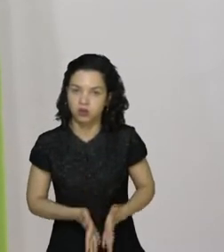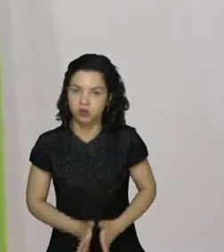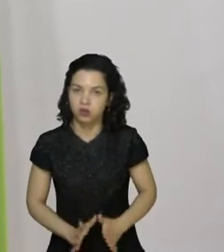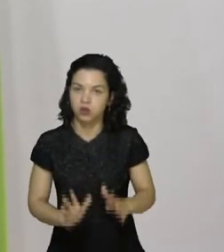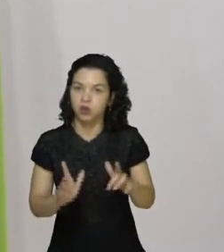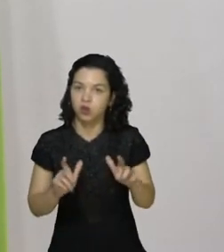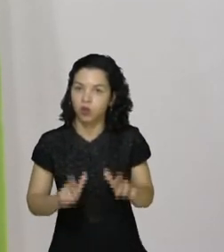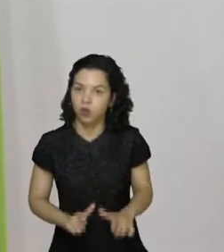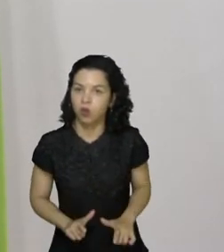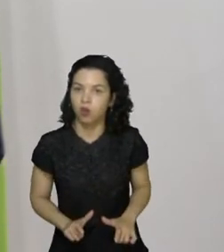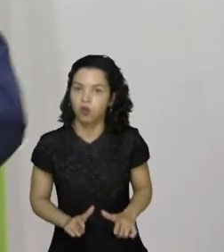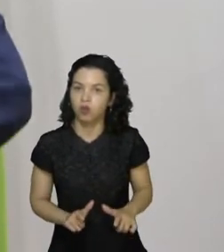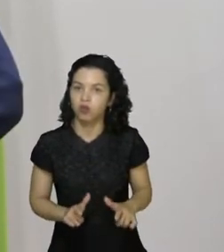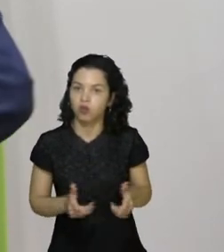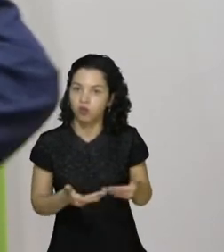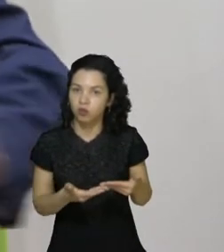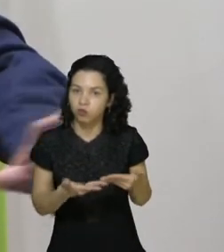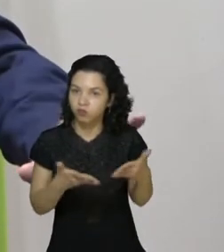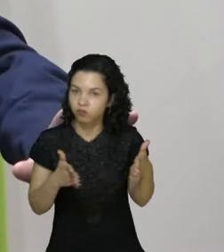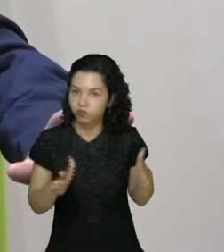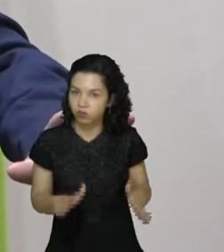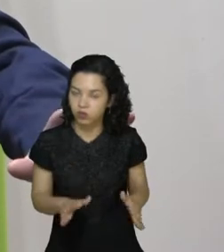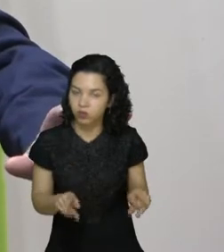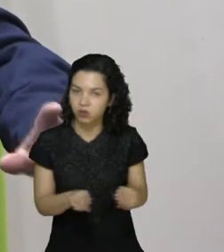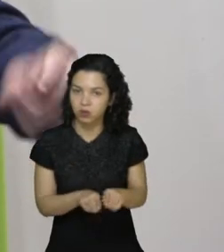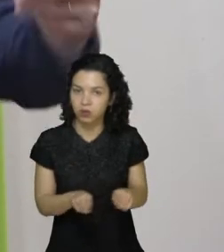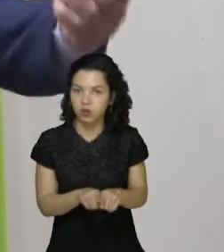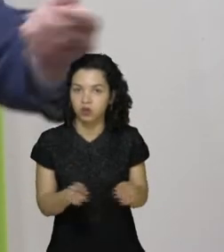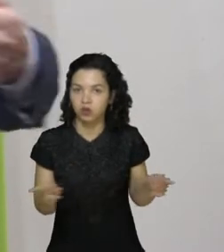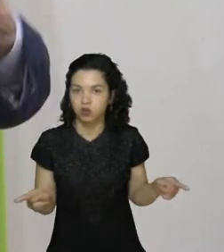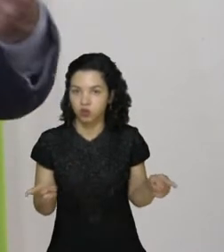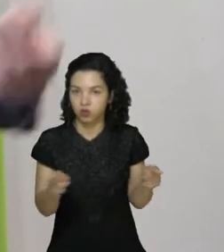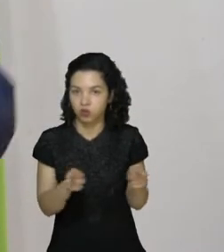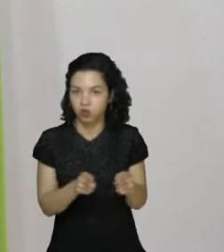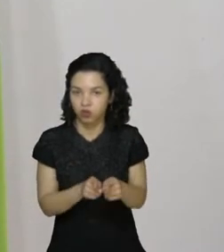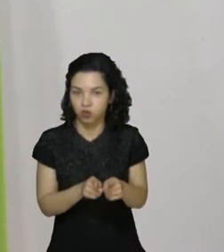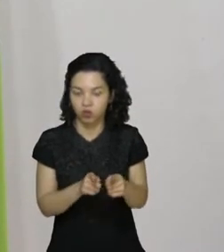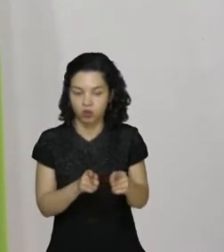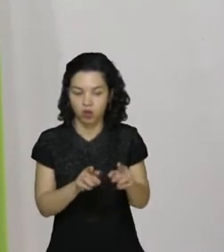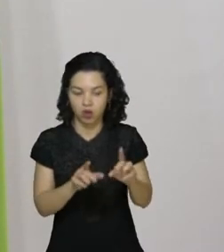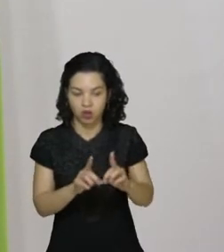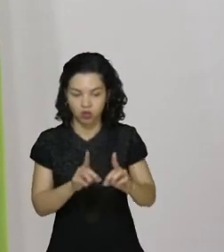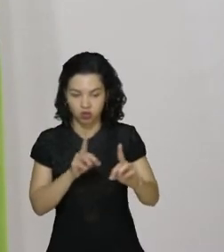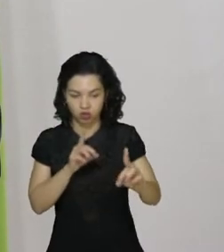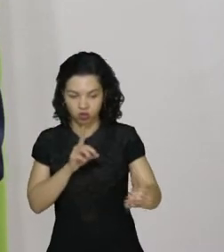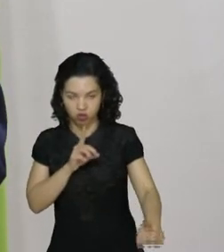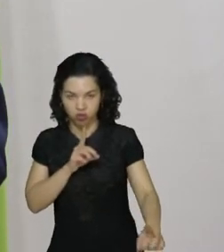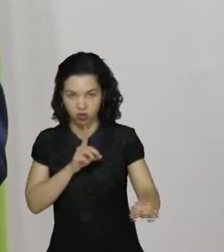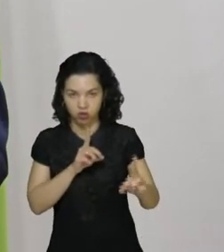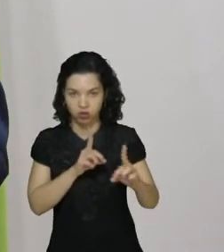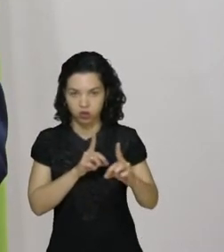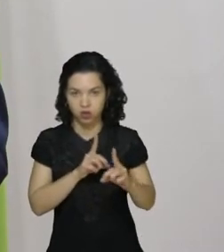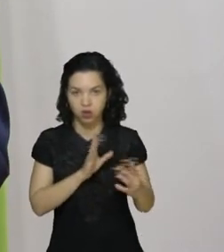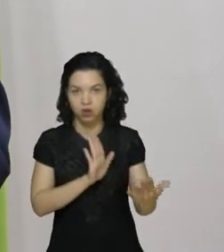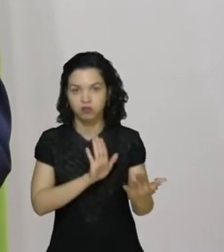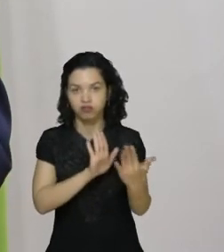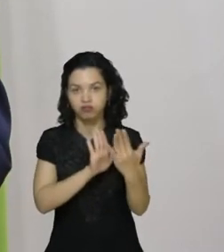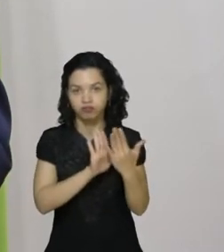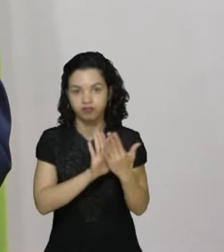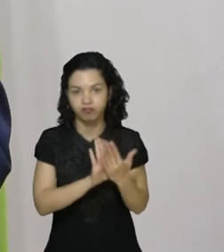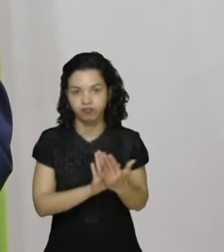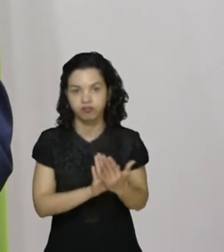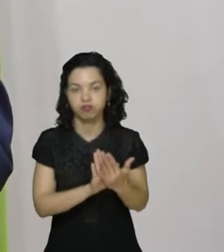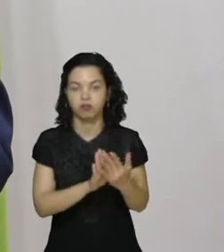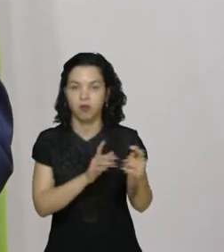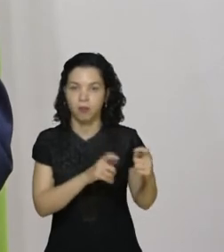abre e diminui a distância entre médico e paciente. E,